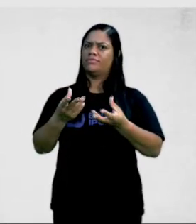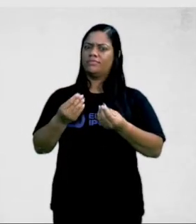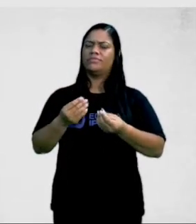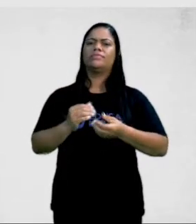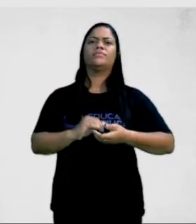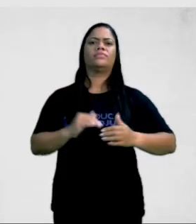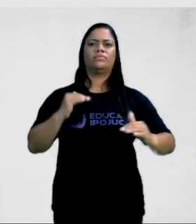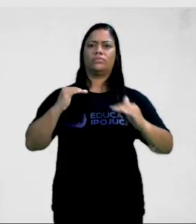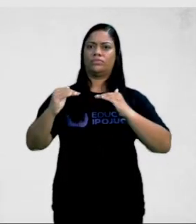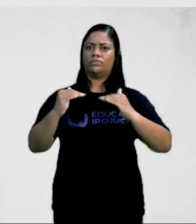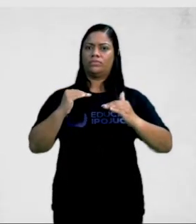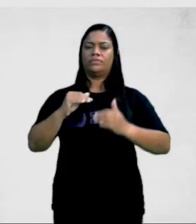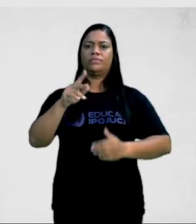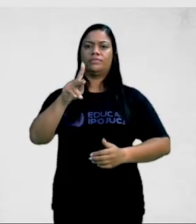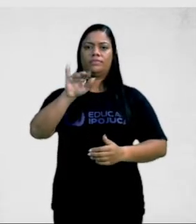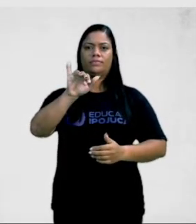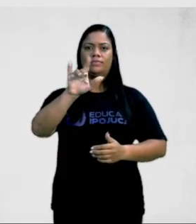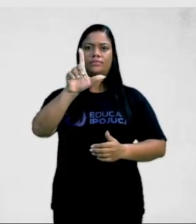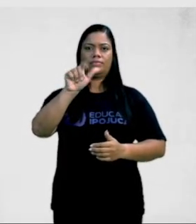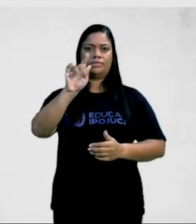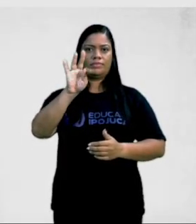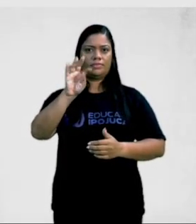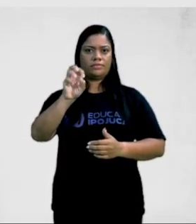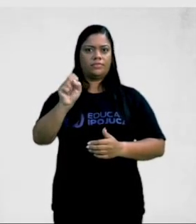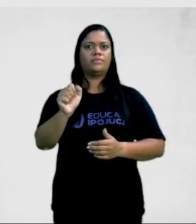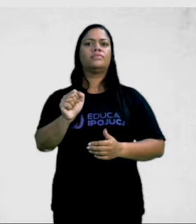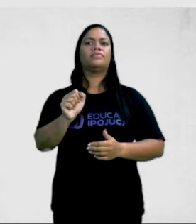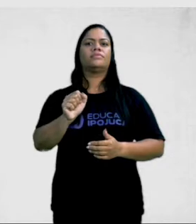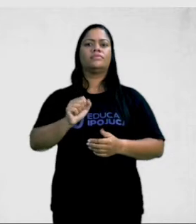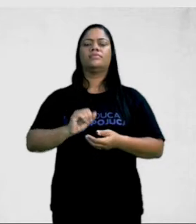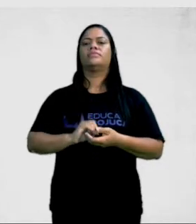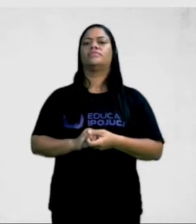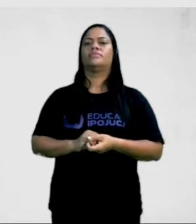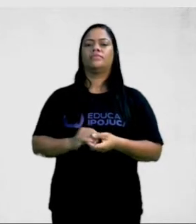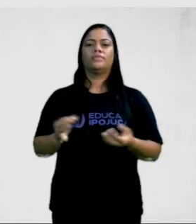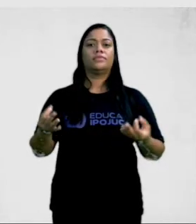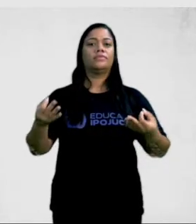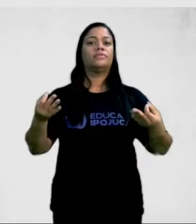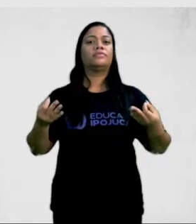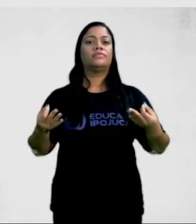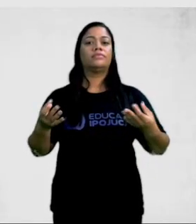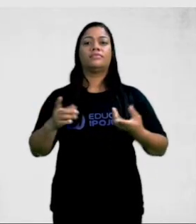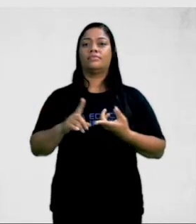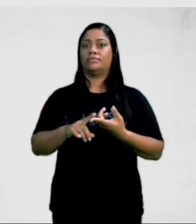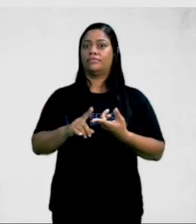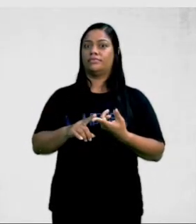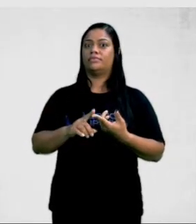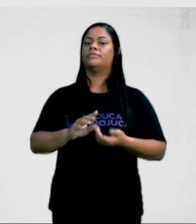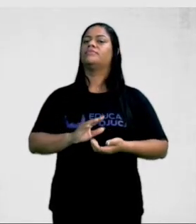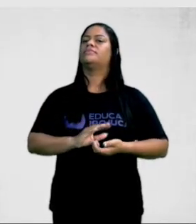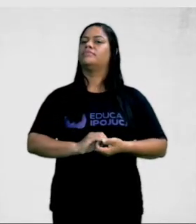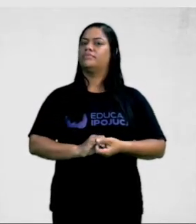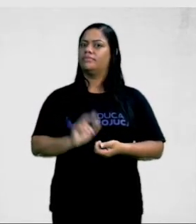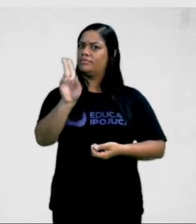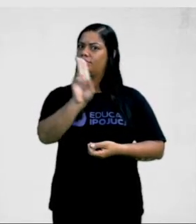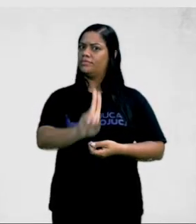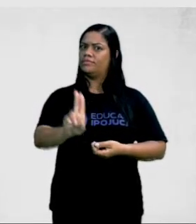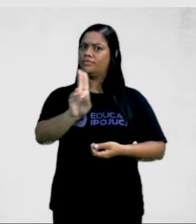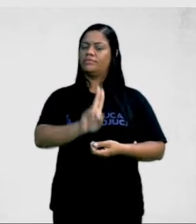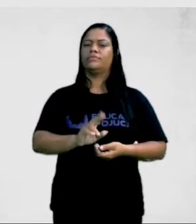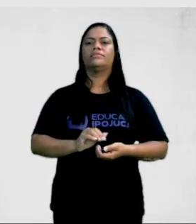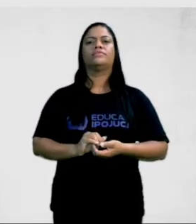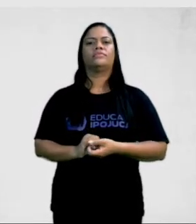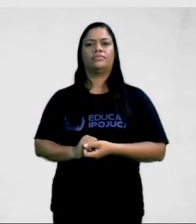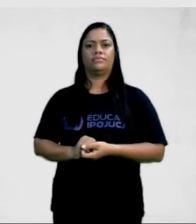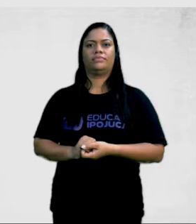em movimentos do Pilates, a gente vê na yoga, né? Então, tem algumas práticas que utilizam